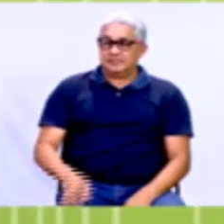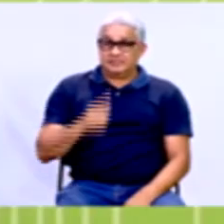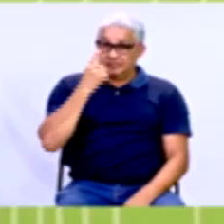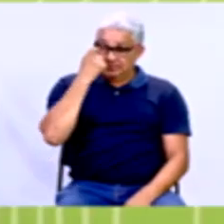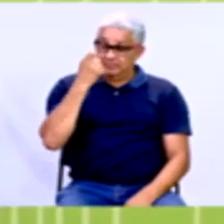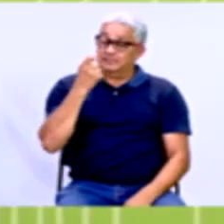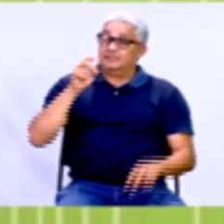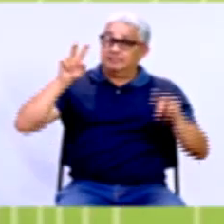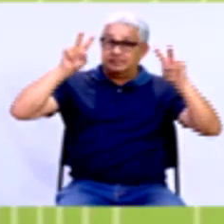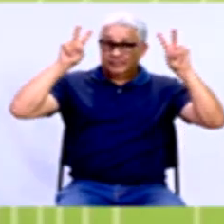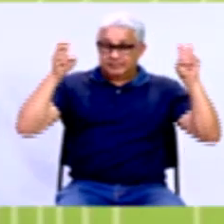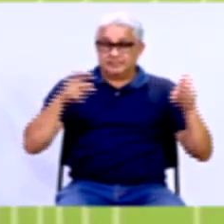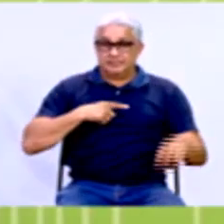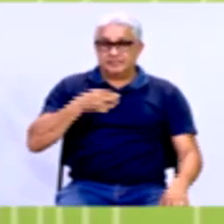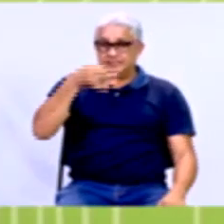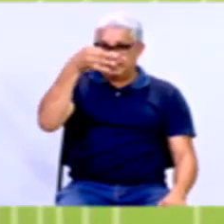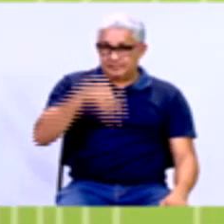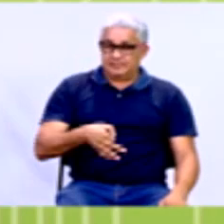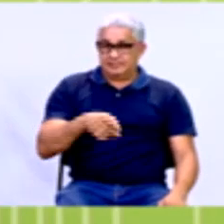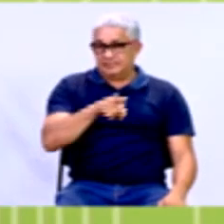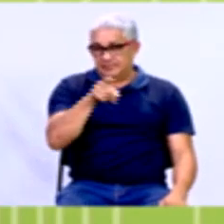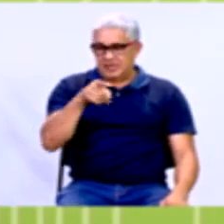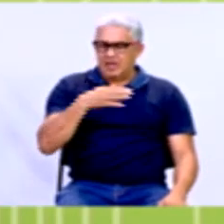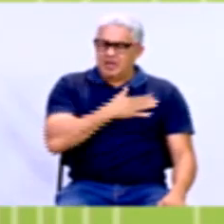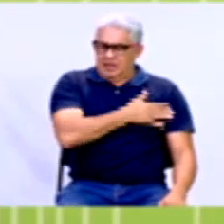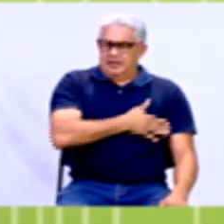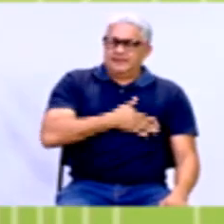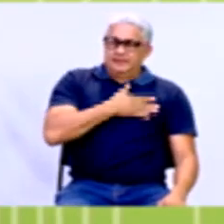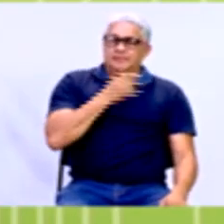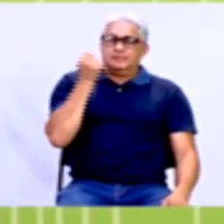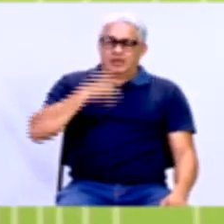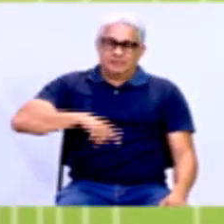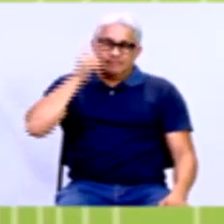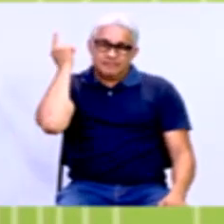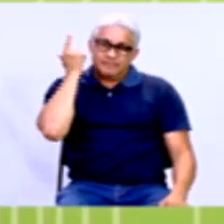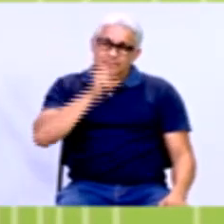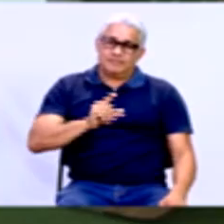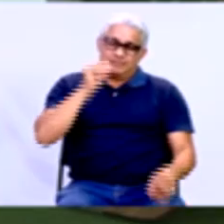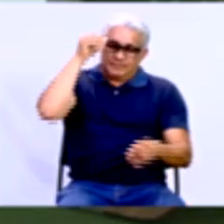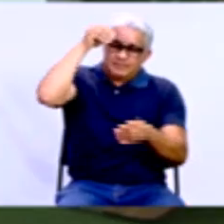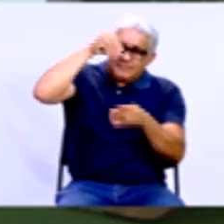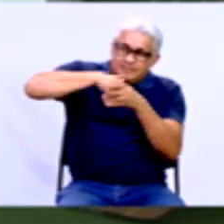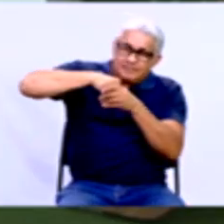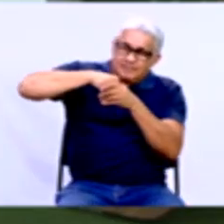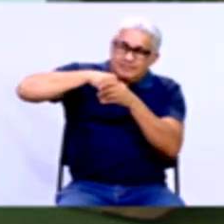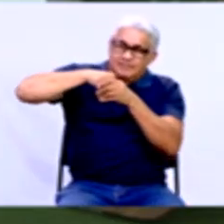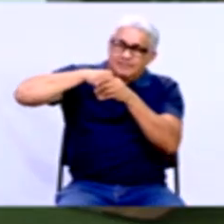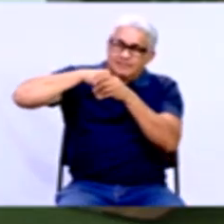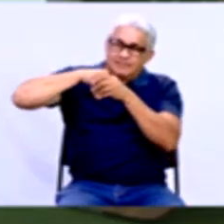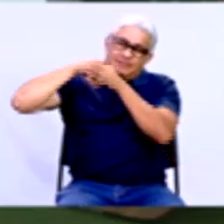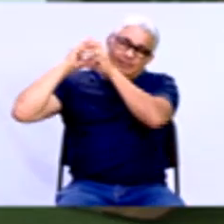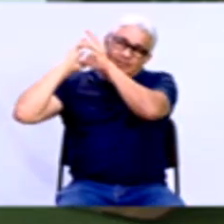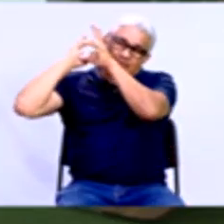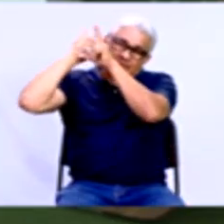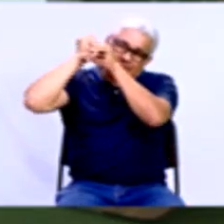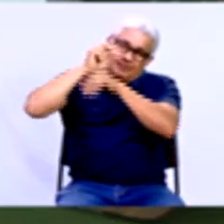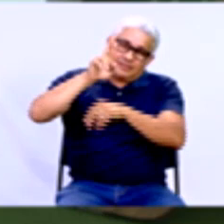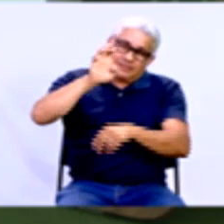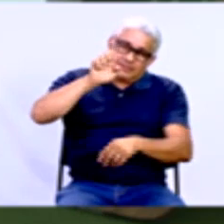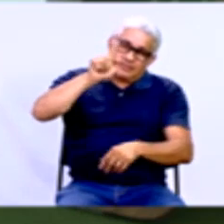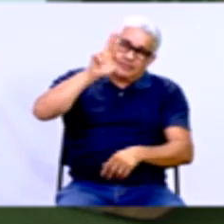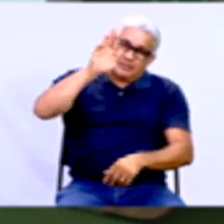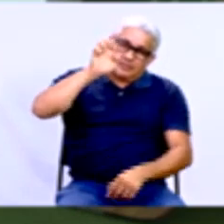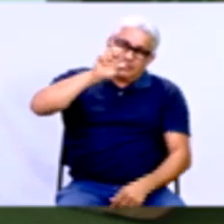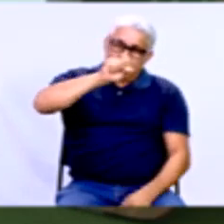interessante. Tenho certeza que vocês vão gostar. A gente consegue, dentro da regressão, verificar assim, uma possibilidade de uso assim,